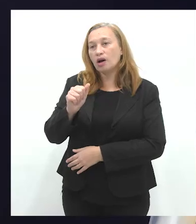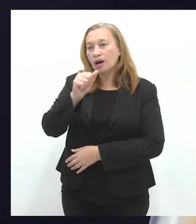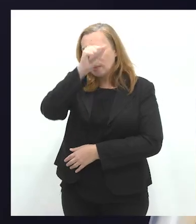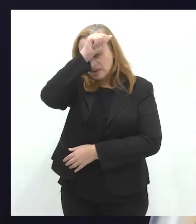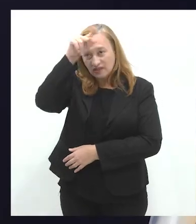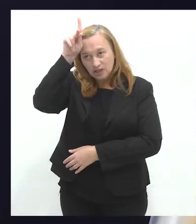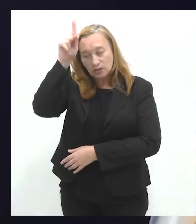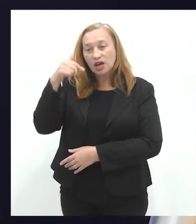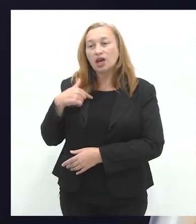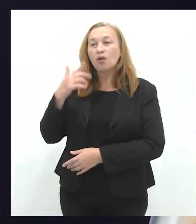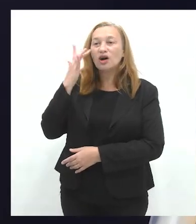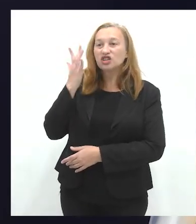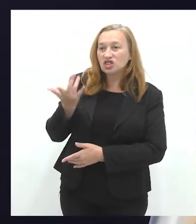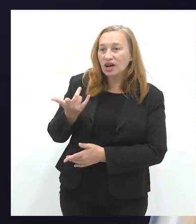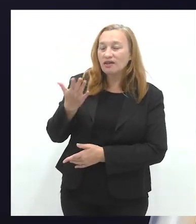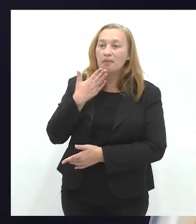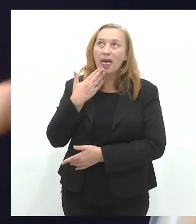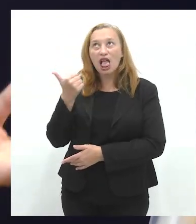achava que